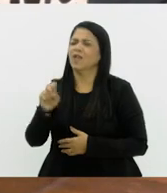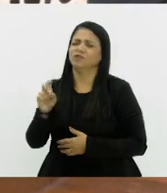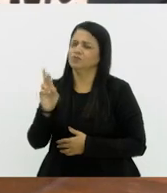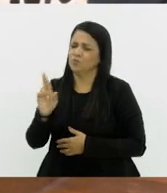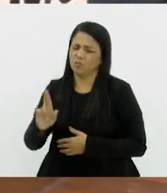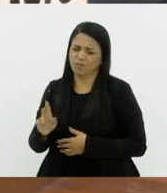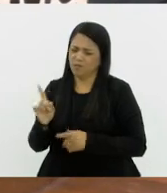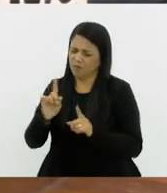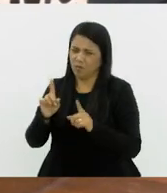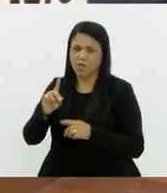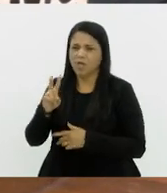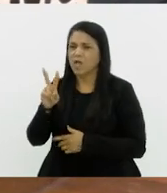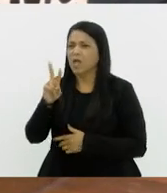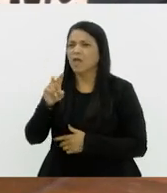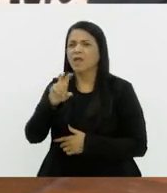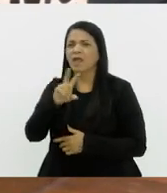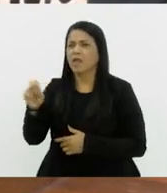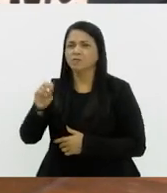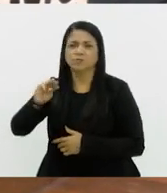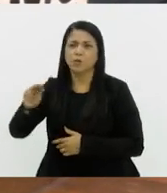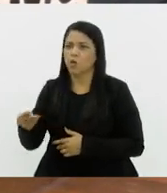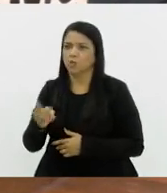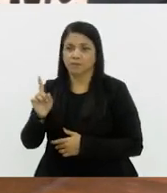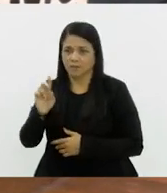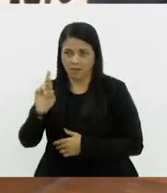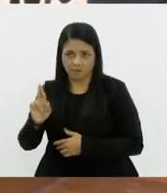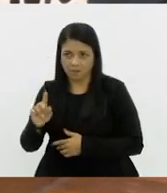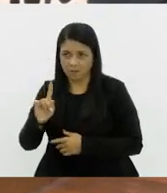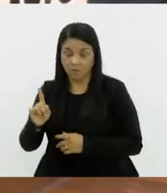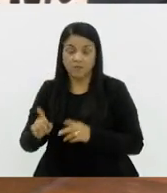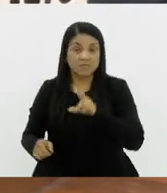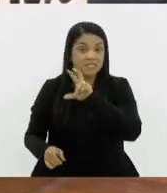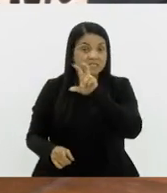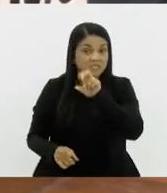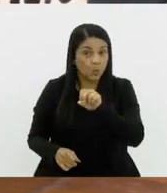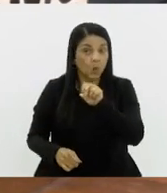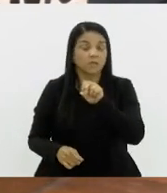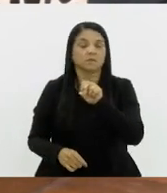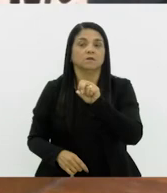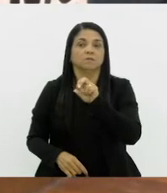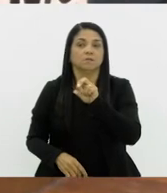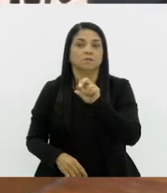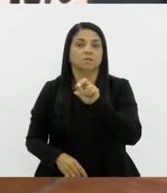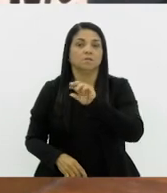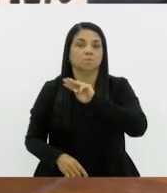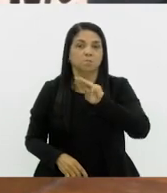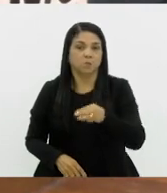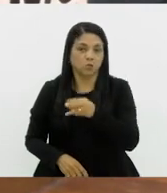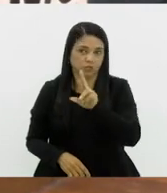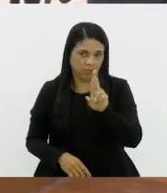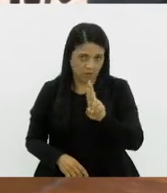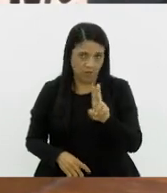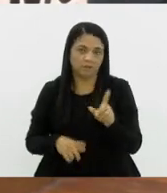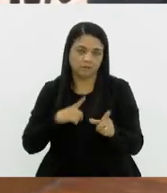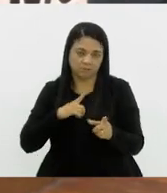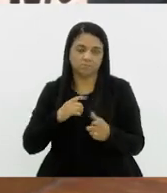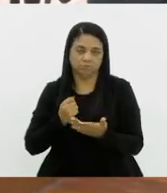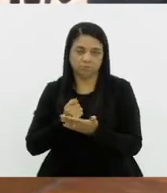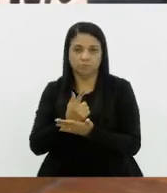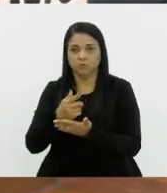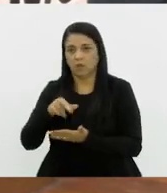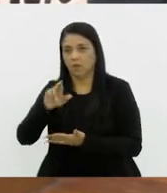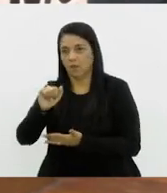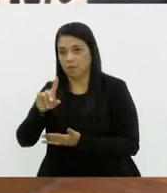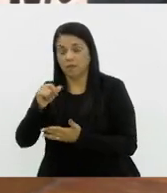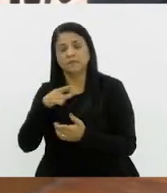não. 50 milhões. 50 milhões eu não tenho como colocar. Mas existem outros mecanismos que não para o controle